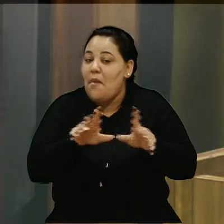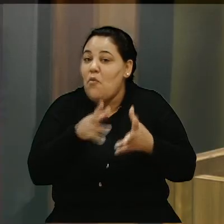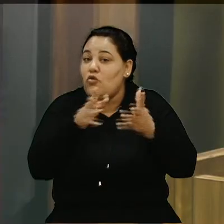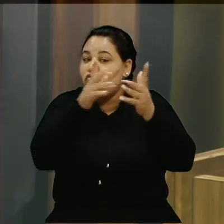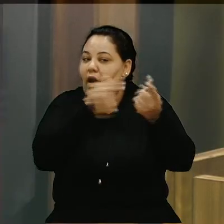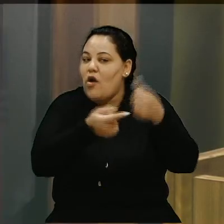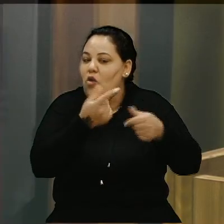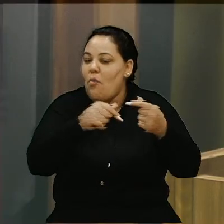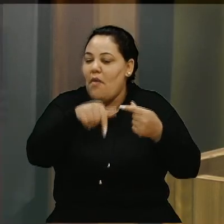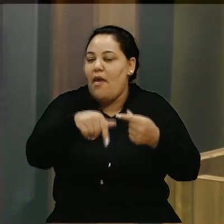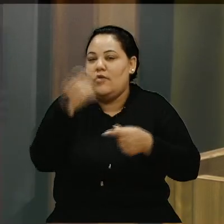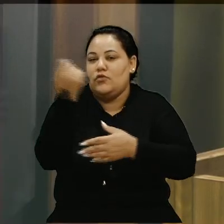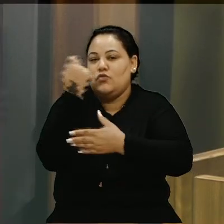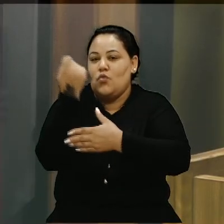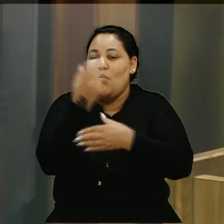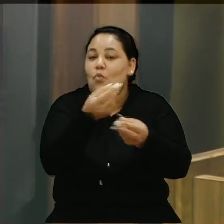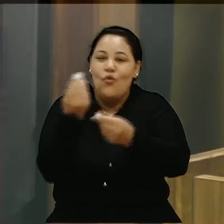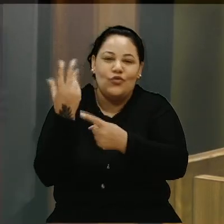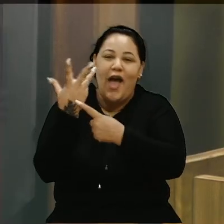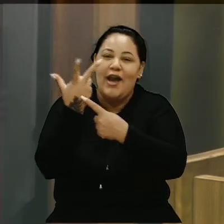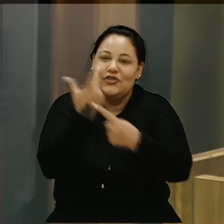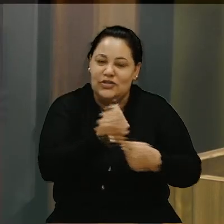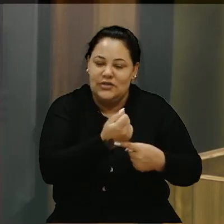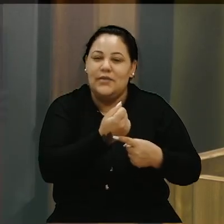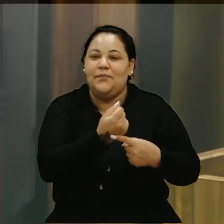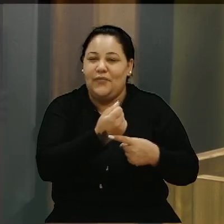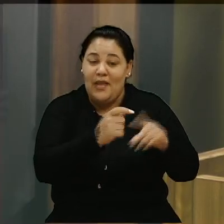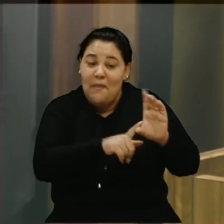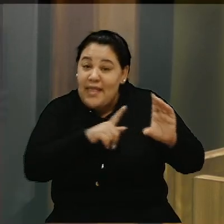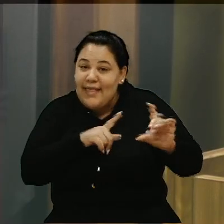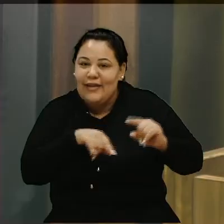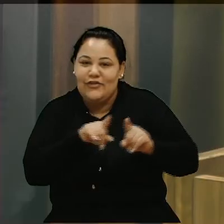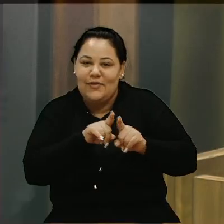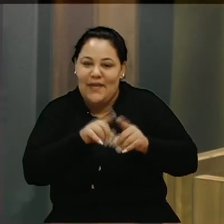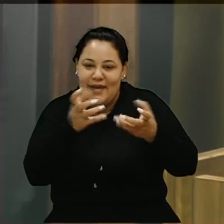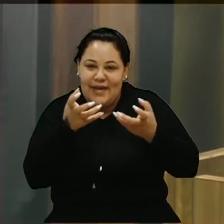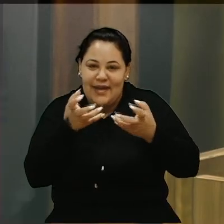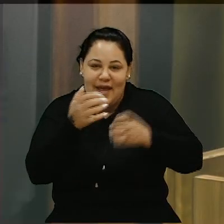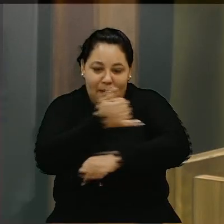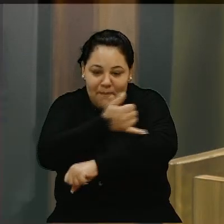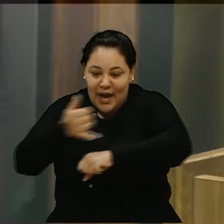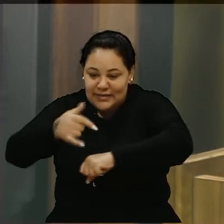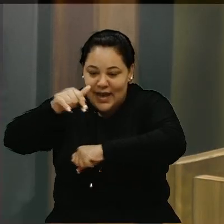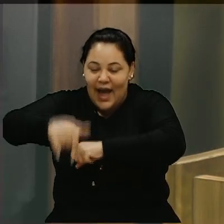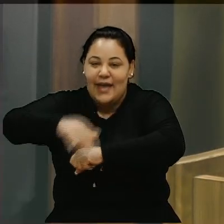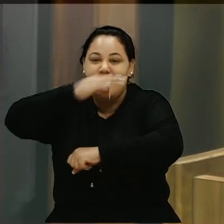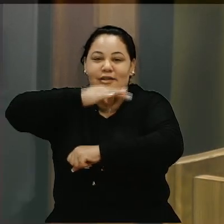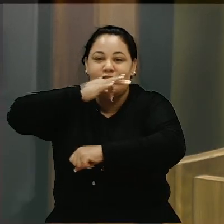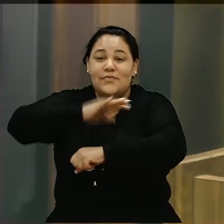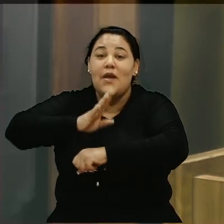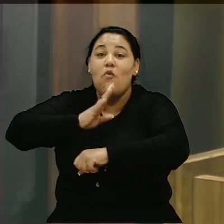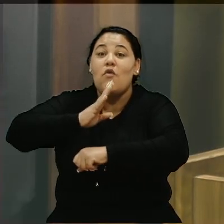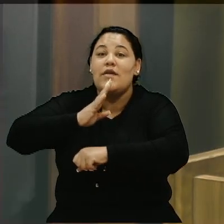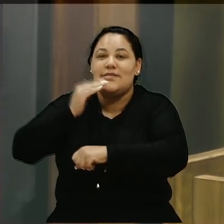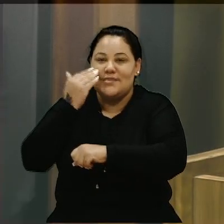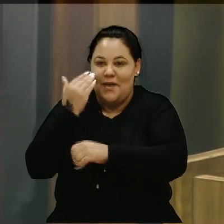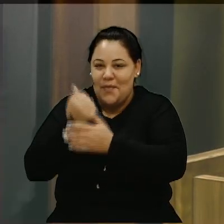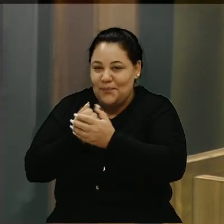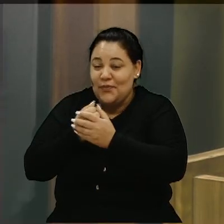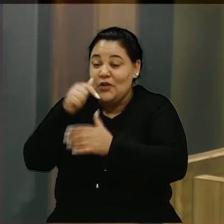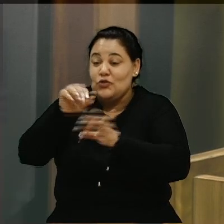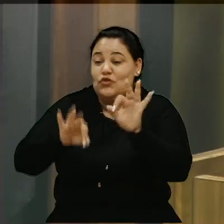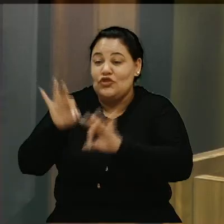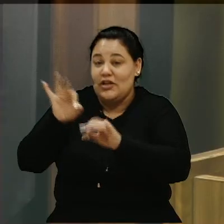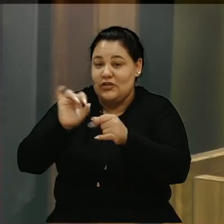cultura. Muitos artistas do meio independente queriam passar pela cidade quando traçavam seus itinerários. Os projetos que aqui fazemos